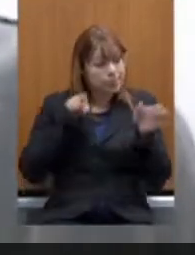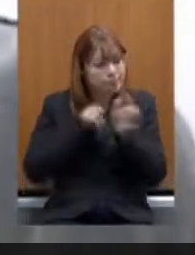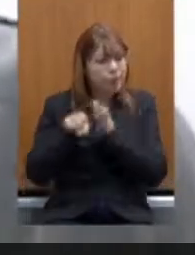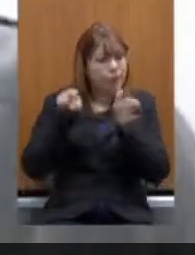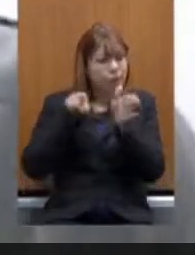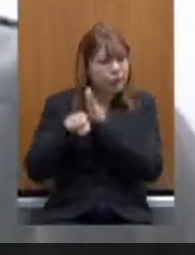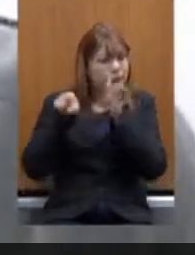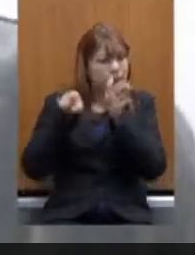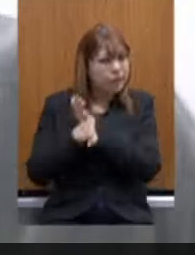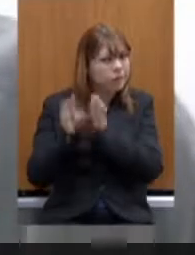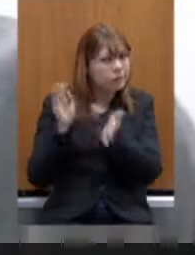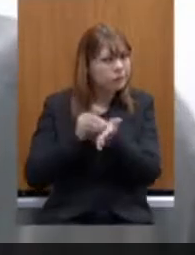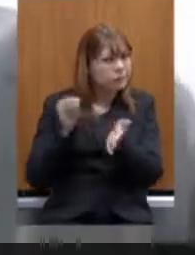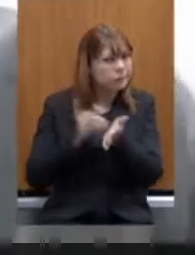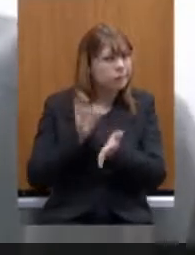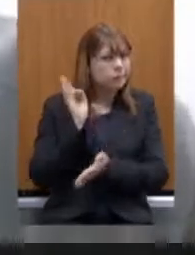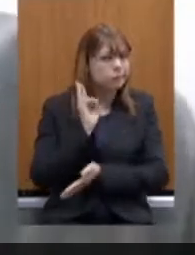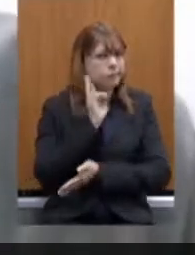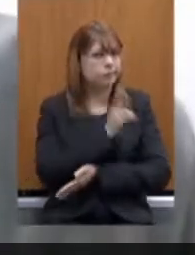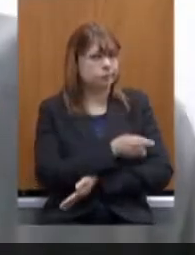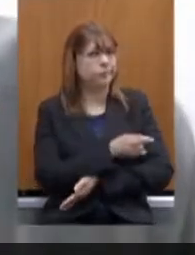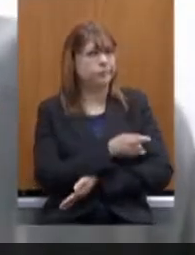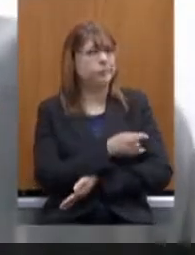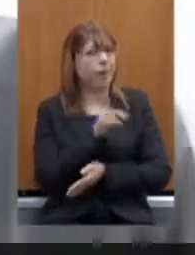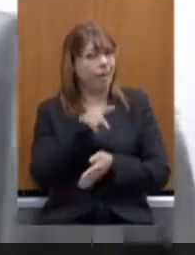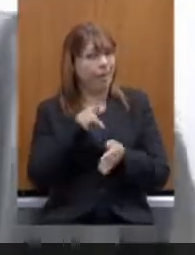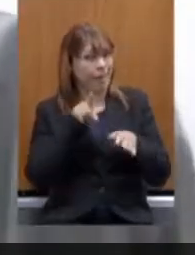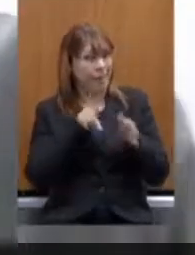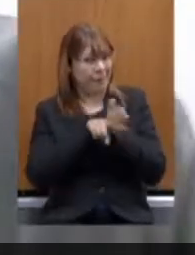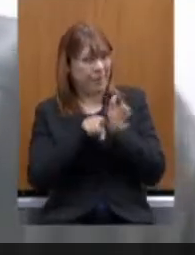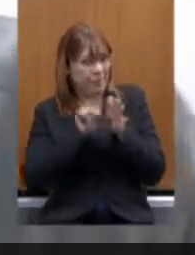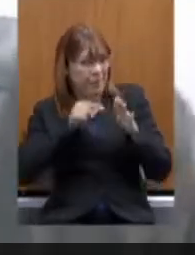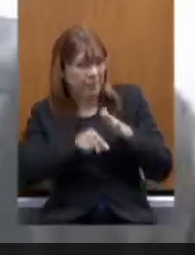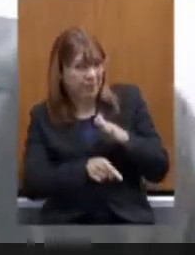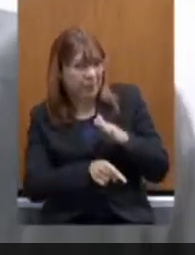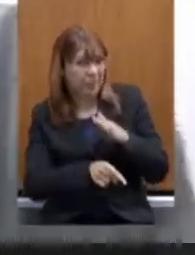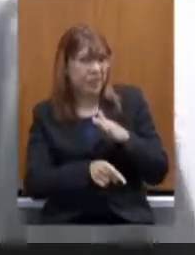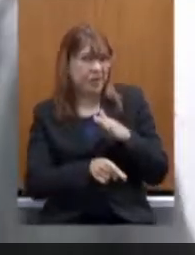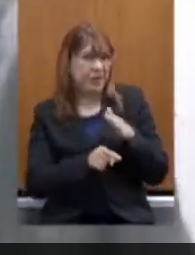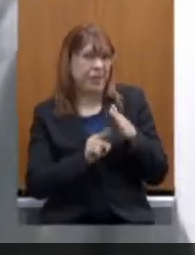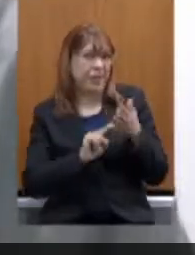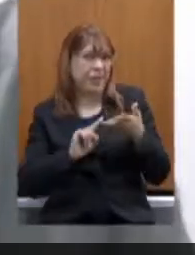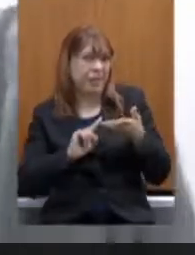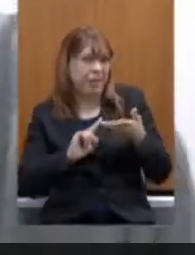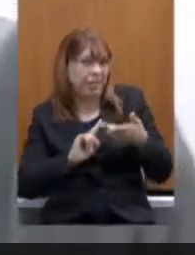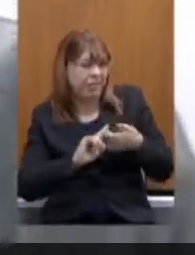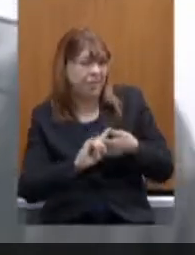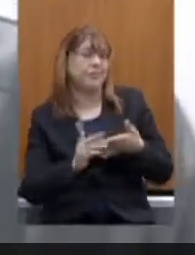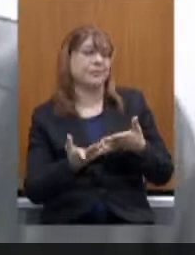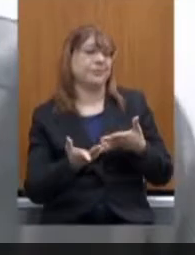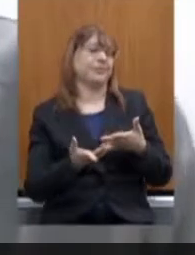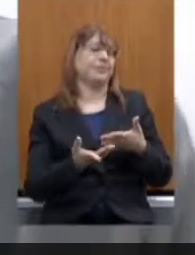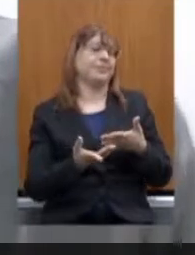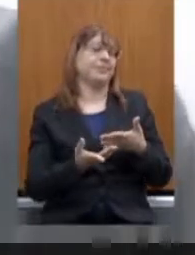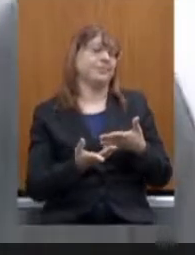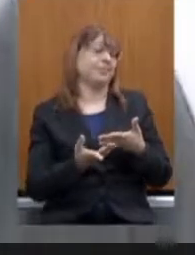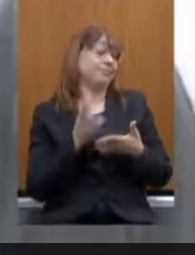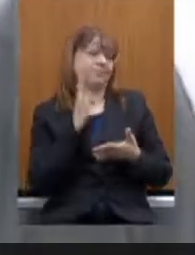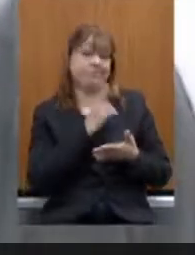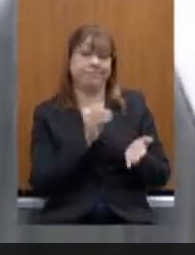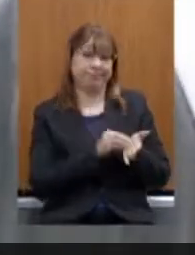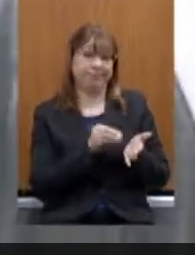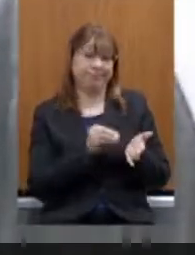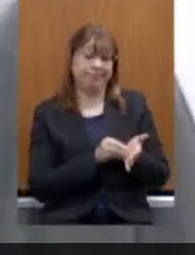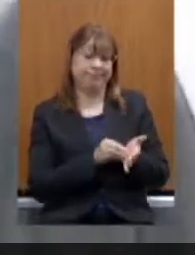perguntas essa sim como era a cidade de diversos pontos e